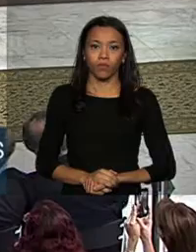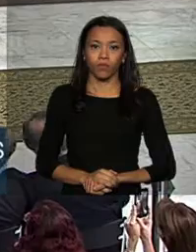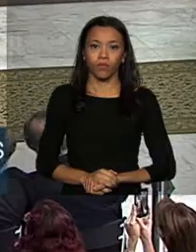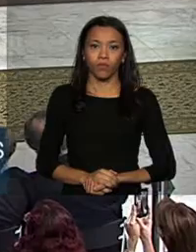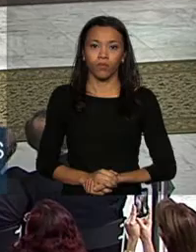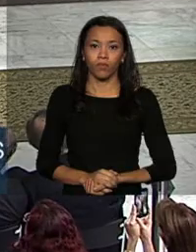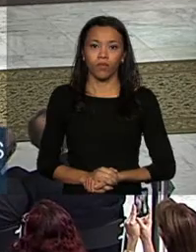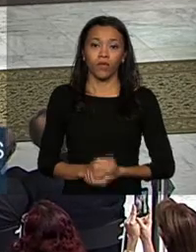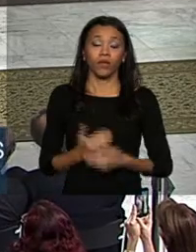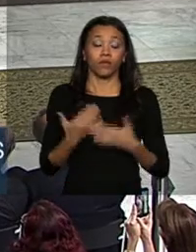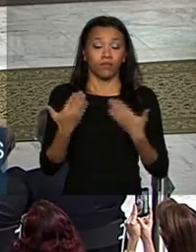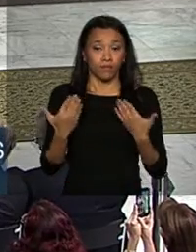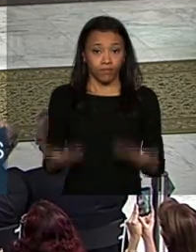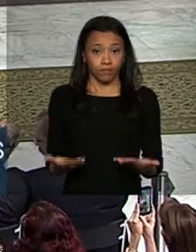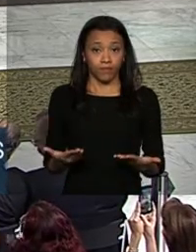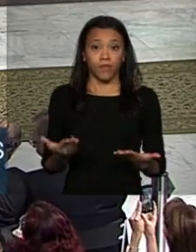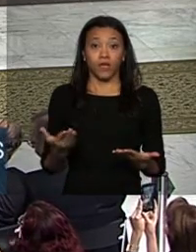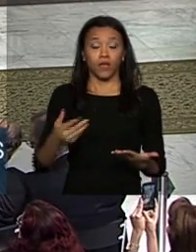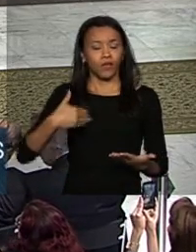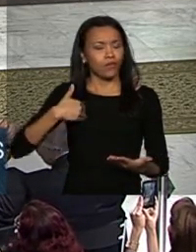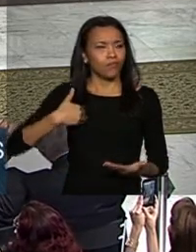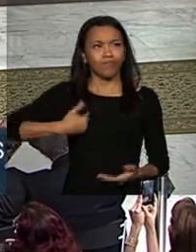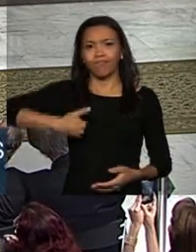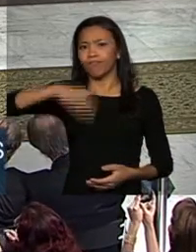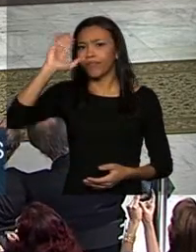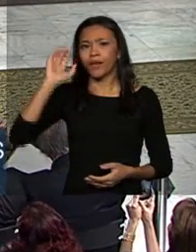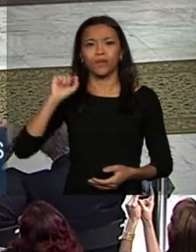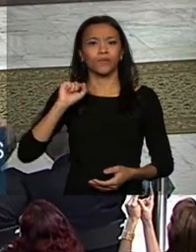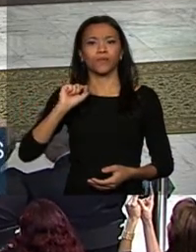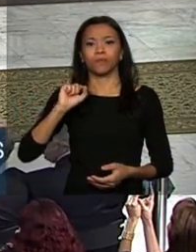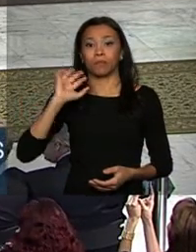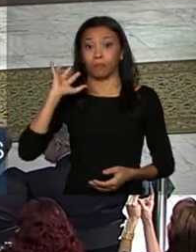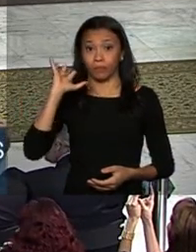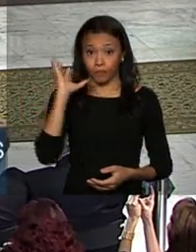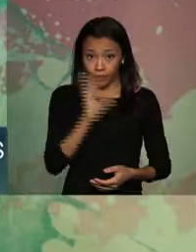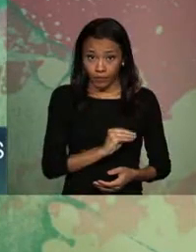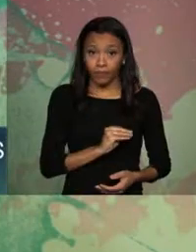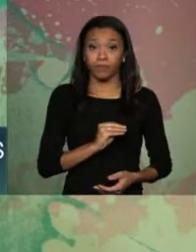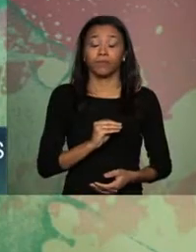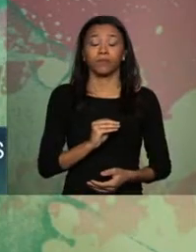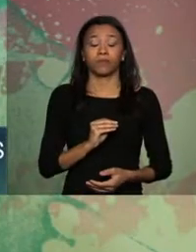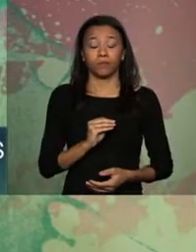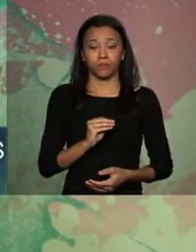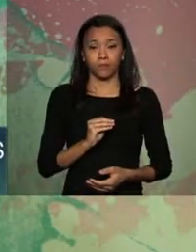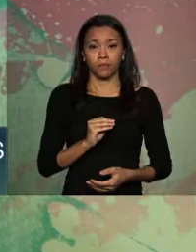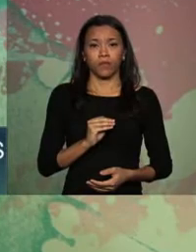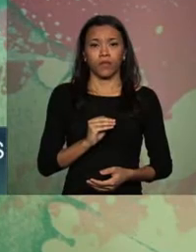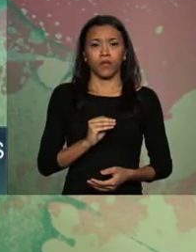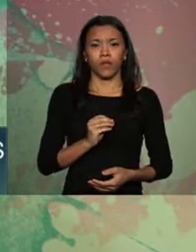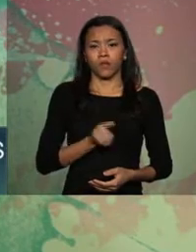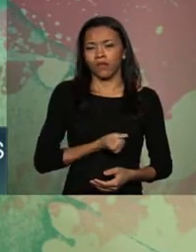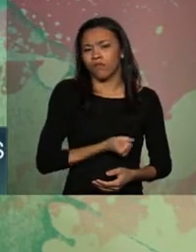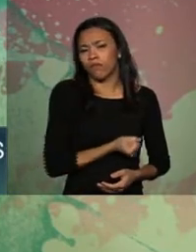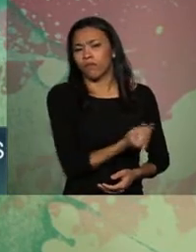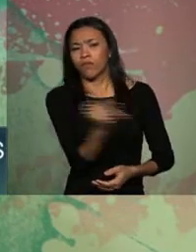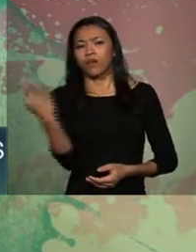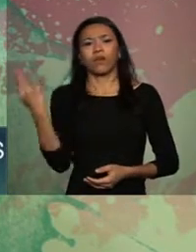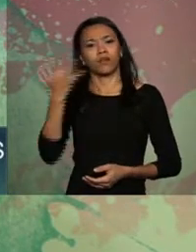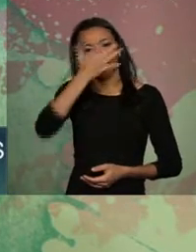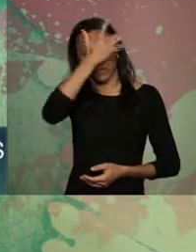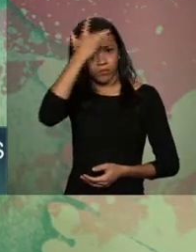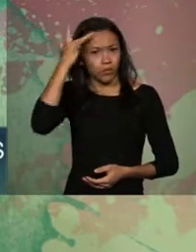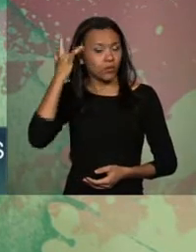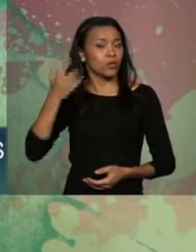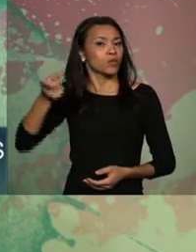E nisso tudo, o mais bonito é que muitos repetem todos os